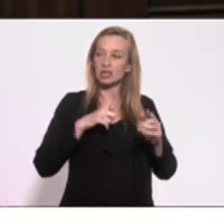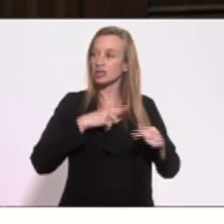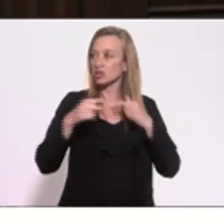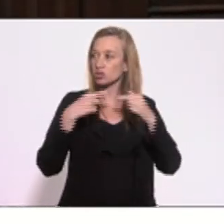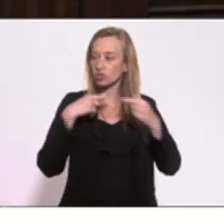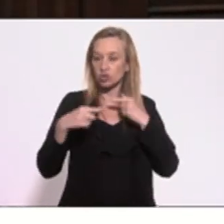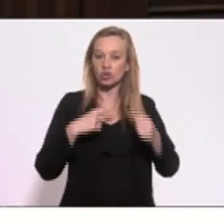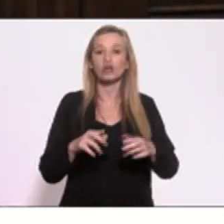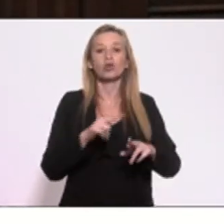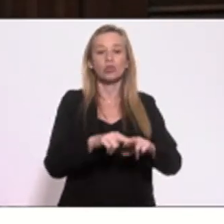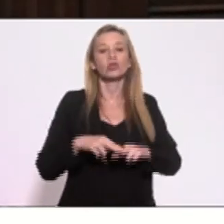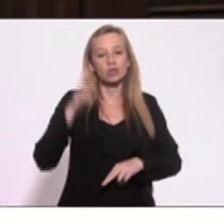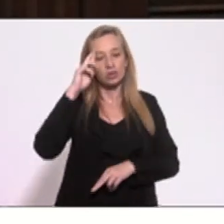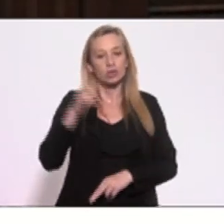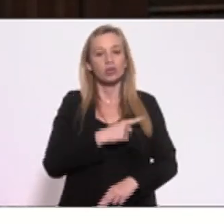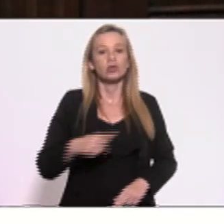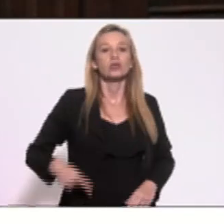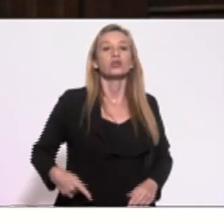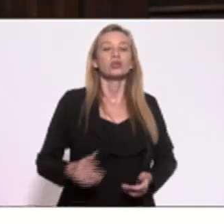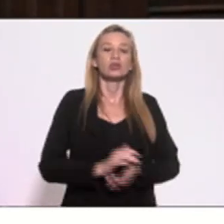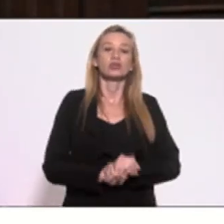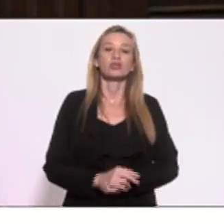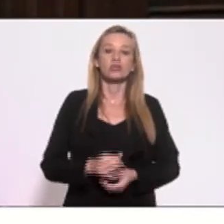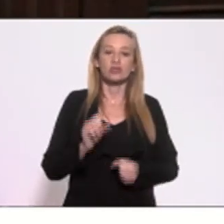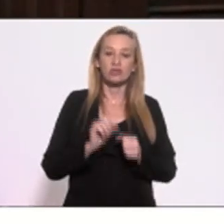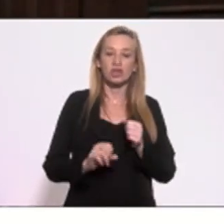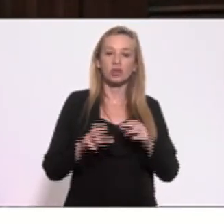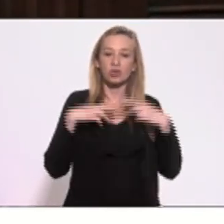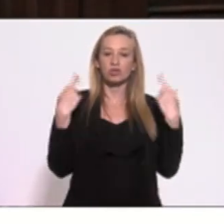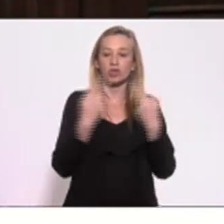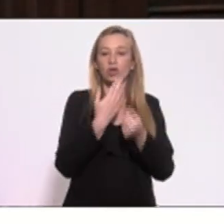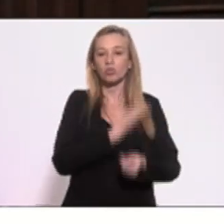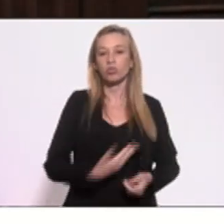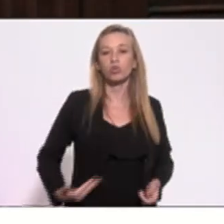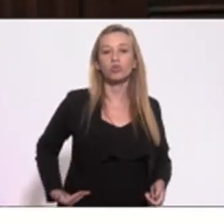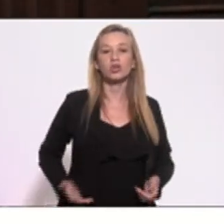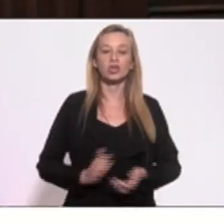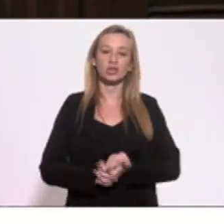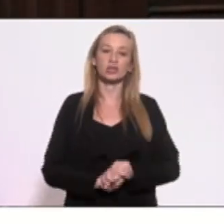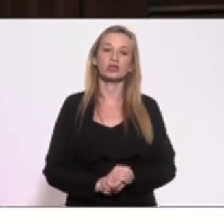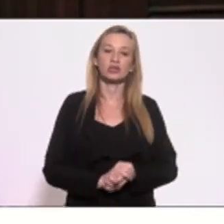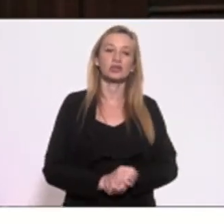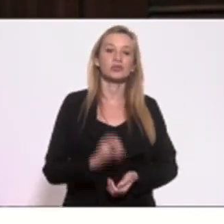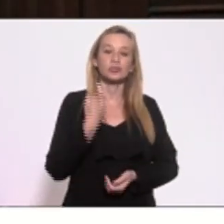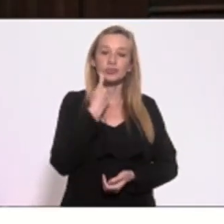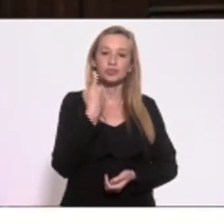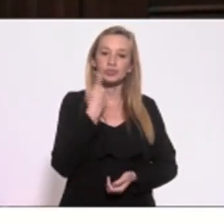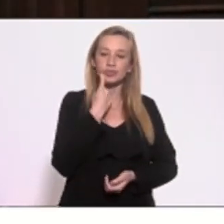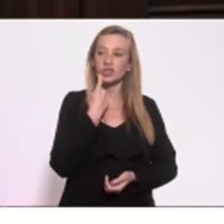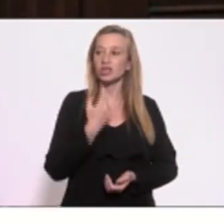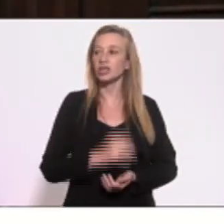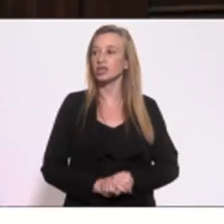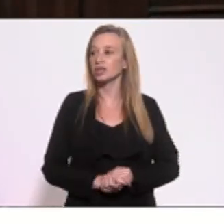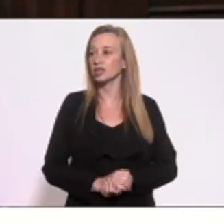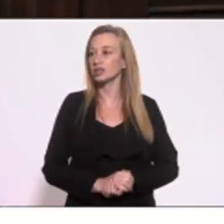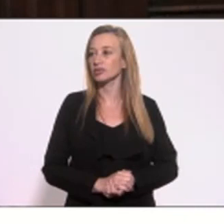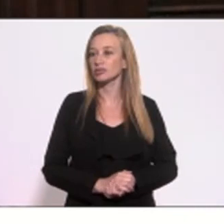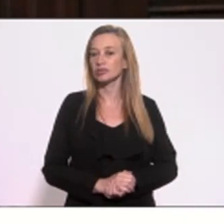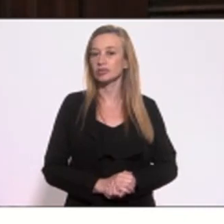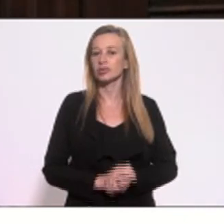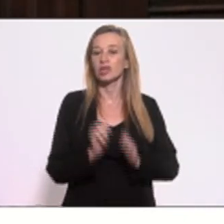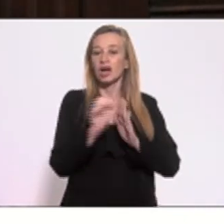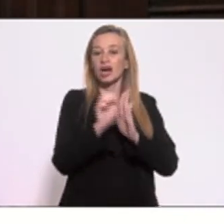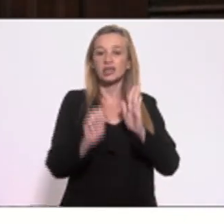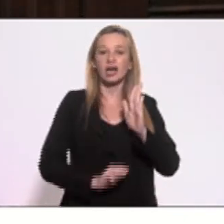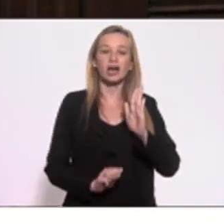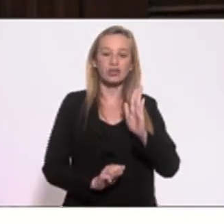E é por isso, senhor presidente, que faremos uma audiência pública nesta sexta-feira, num terreiro